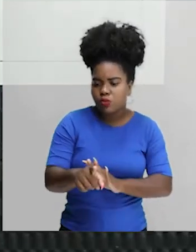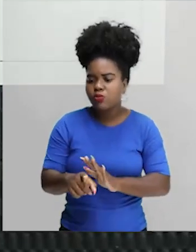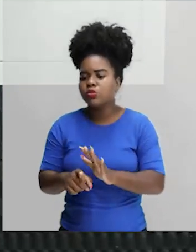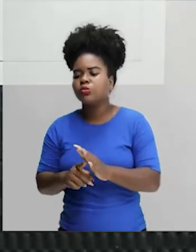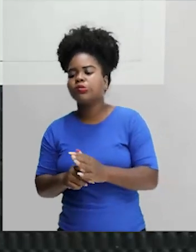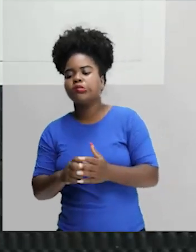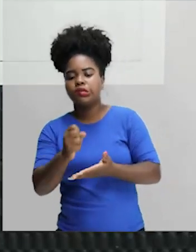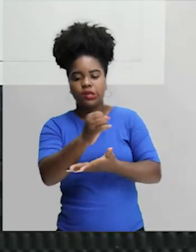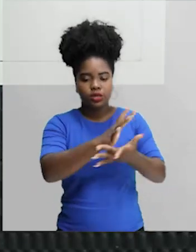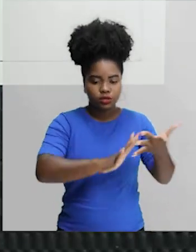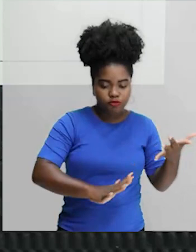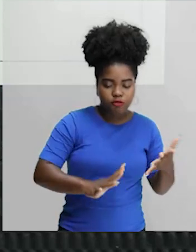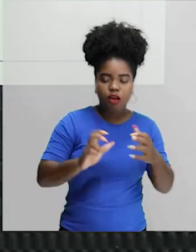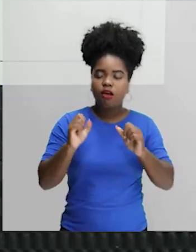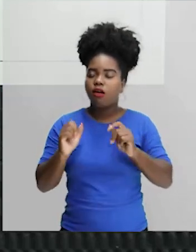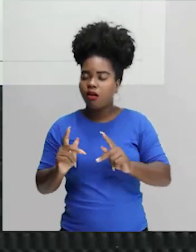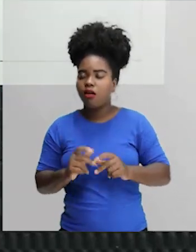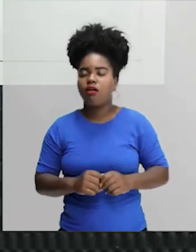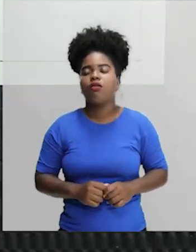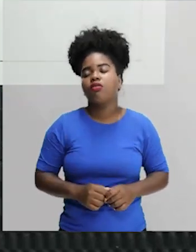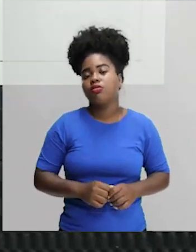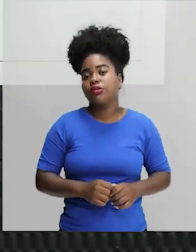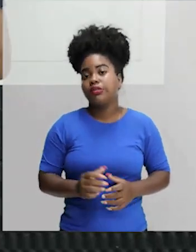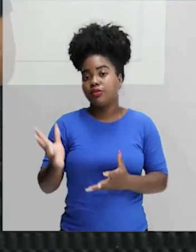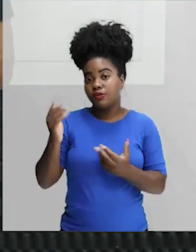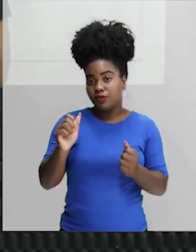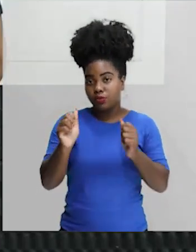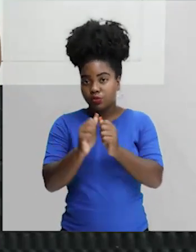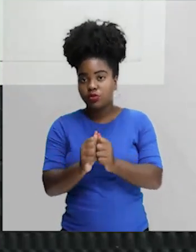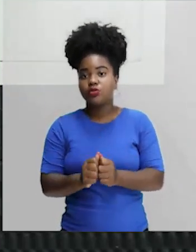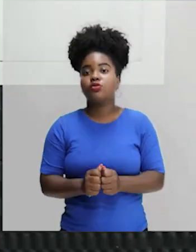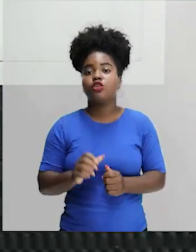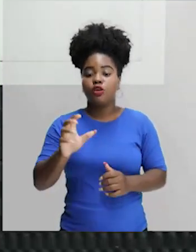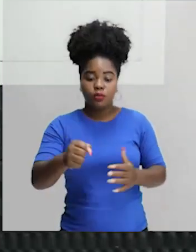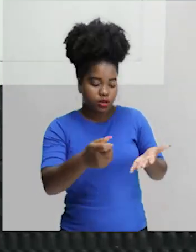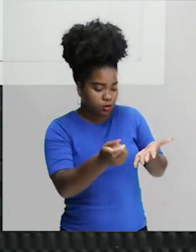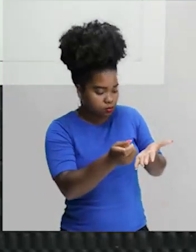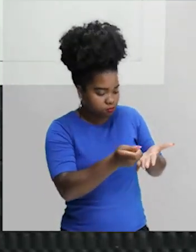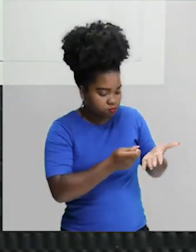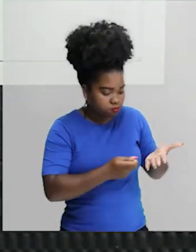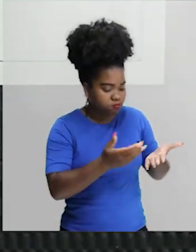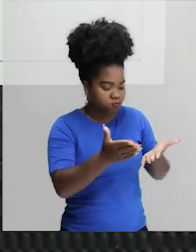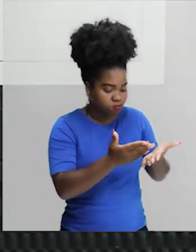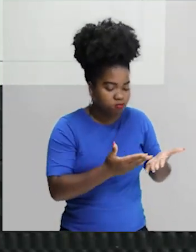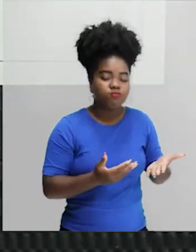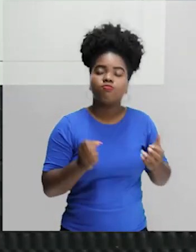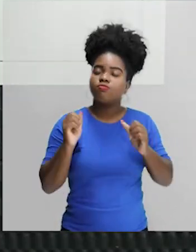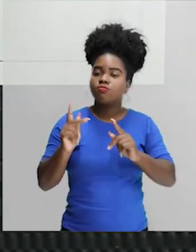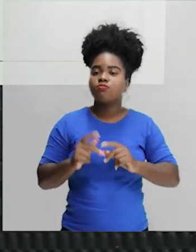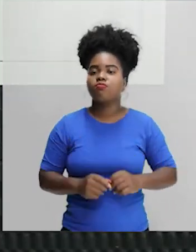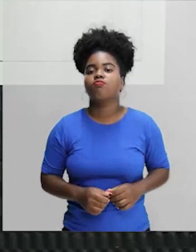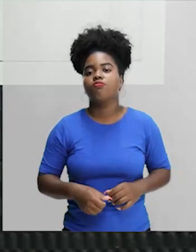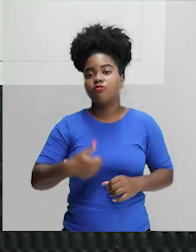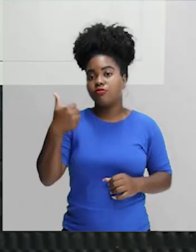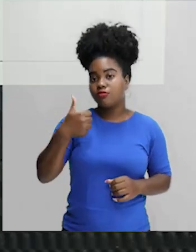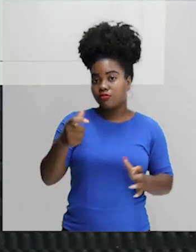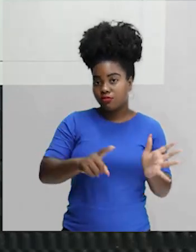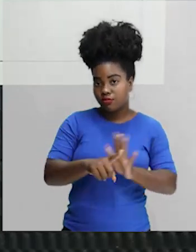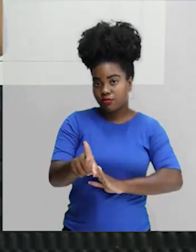Resolução de exercício, beleza? Então vamos comigo, pega o caderno, faz as anotações. Primeira